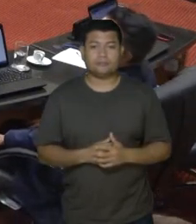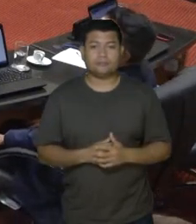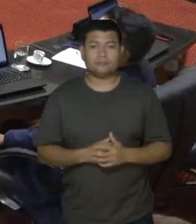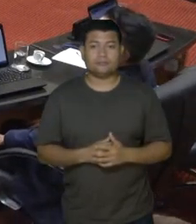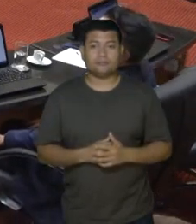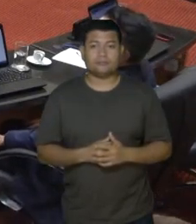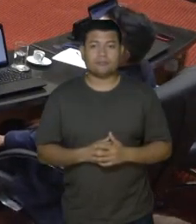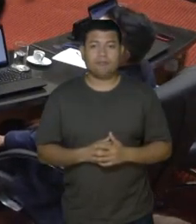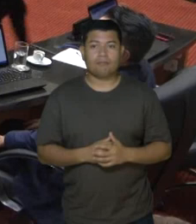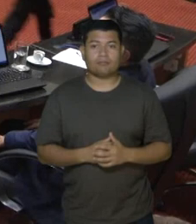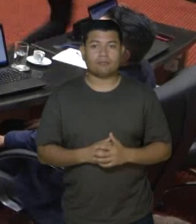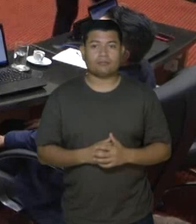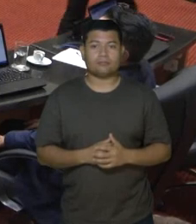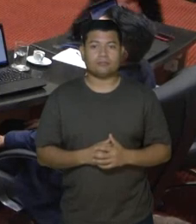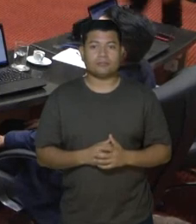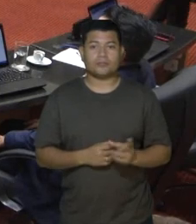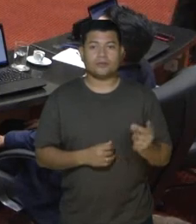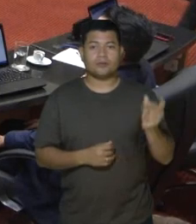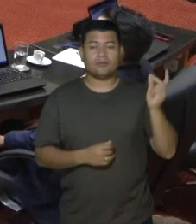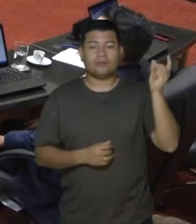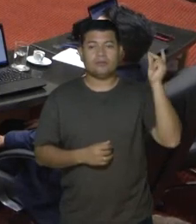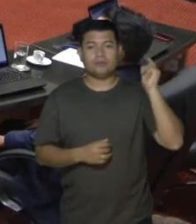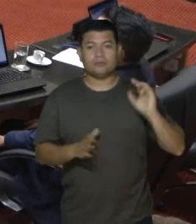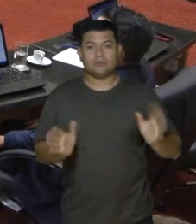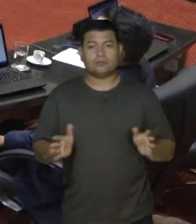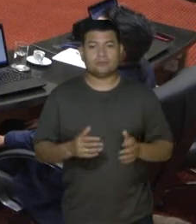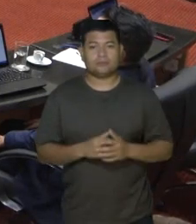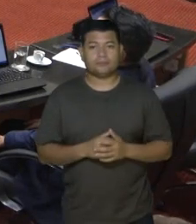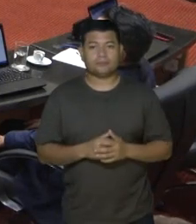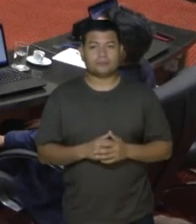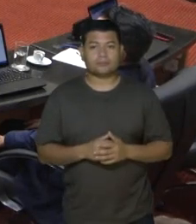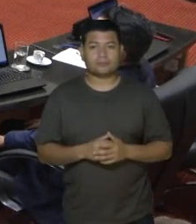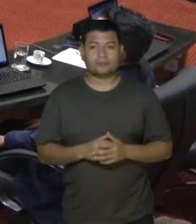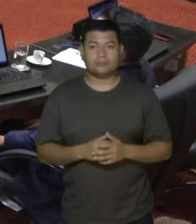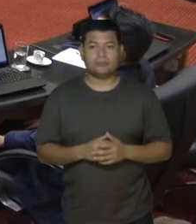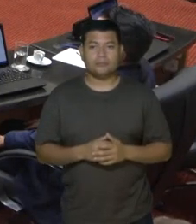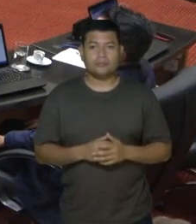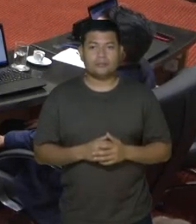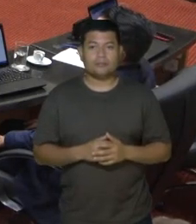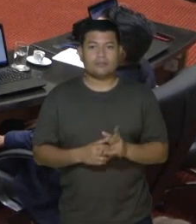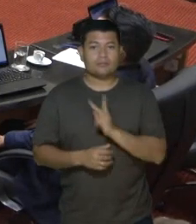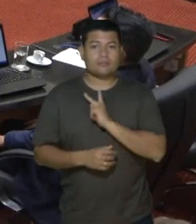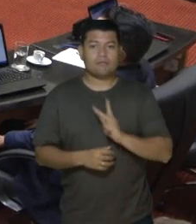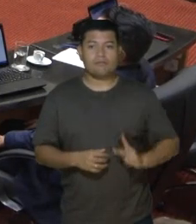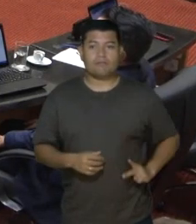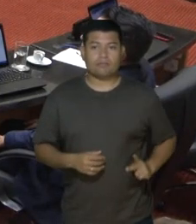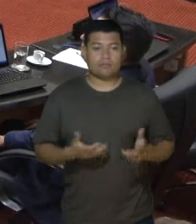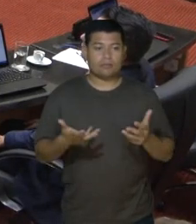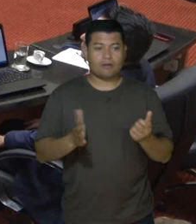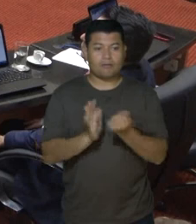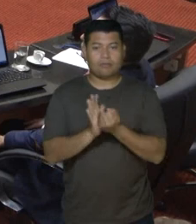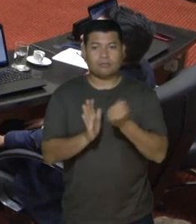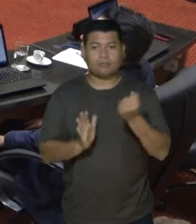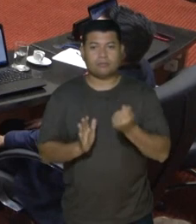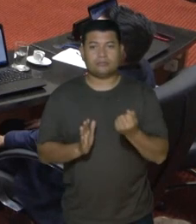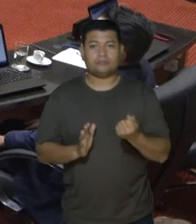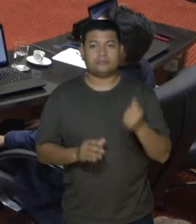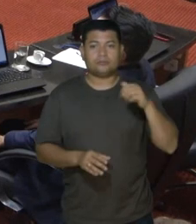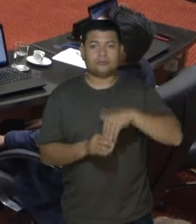Faz muito tempo. Senhores deputados, vamos votar. Senhor presidente, quero registrar aqui o voto